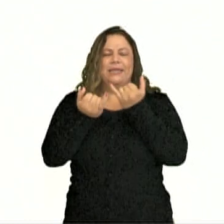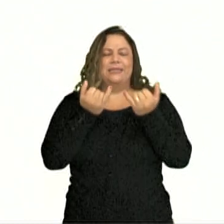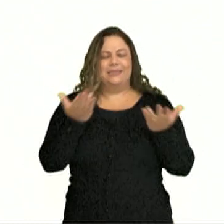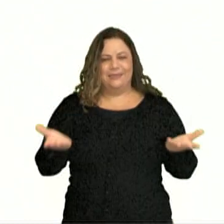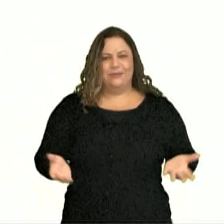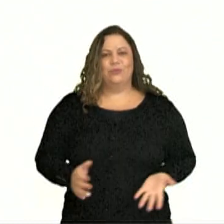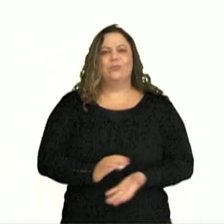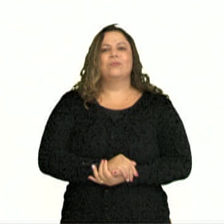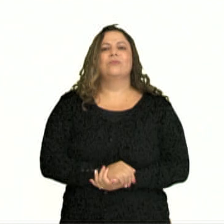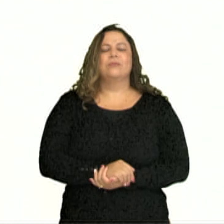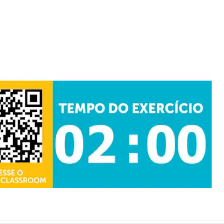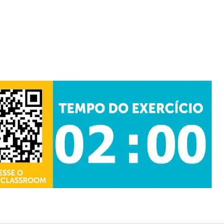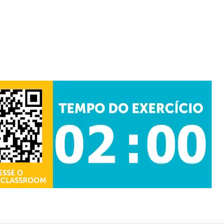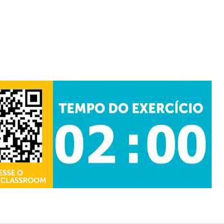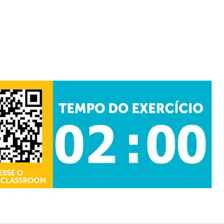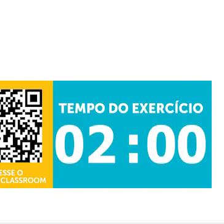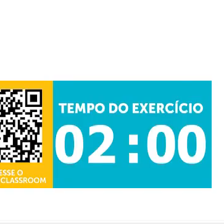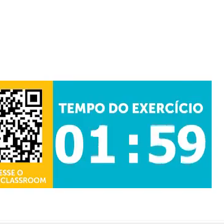você.